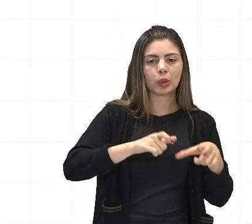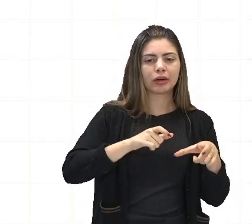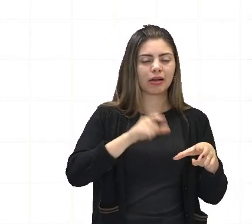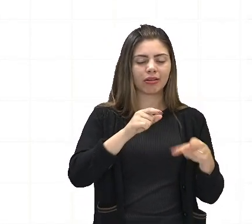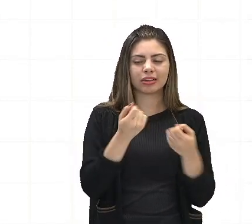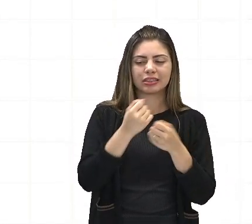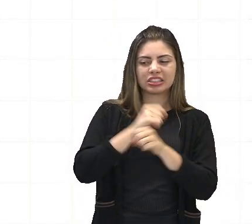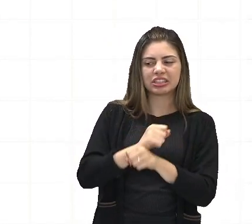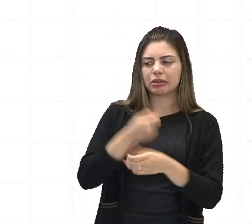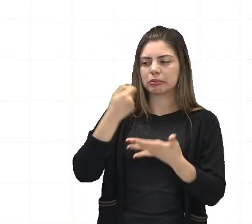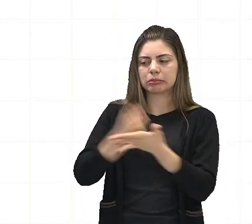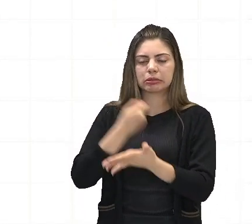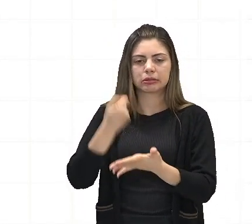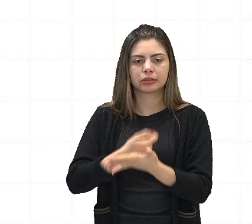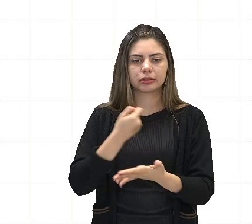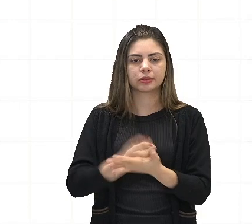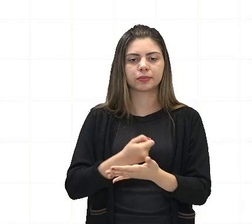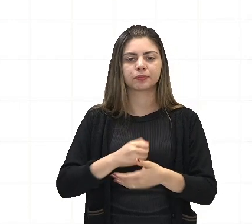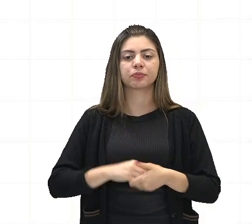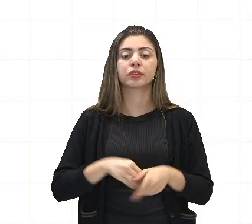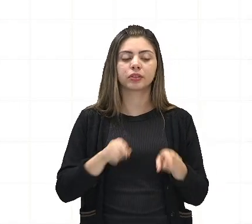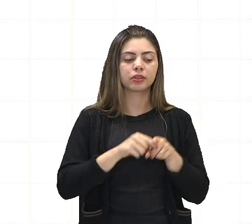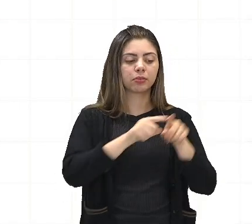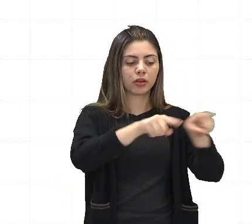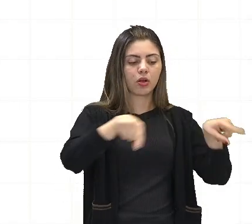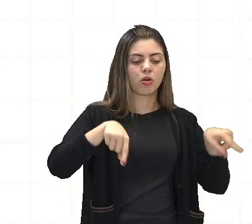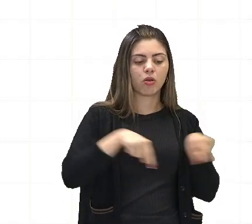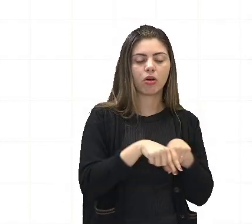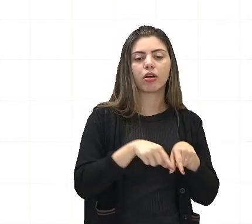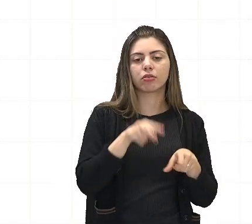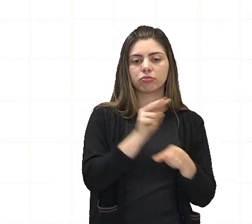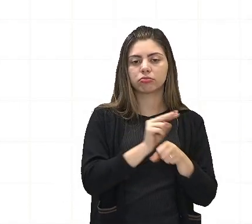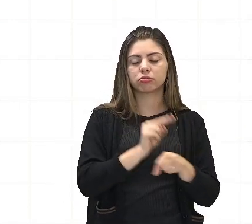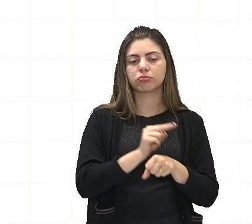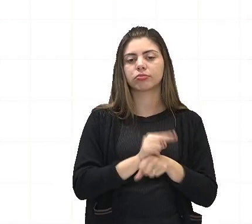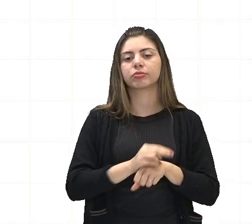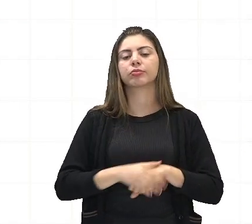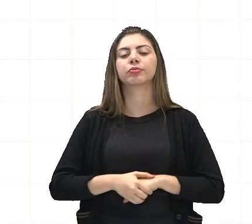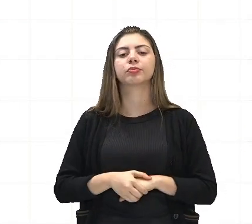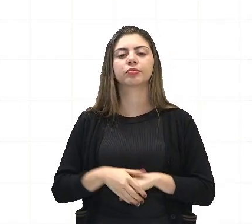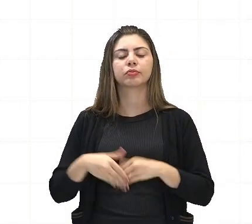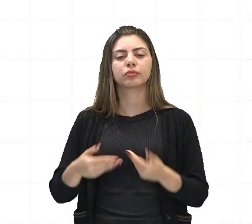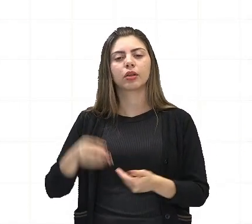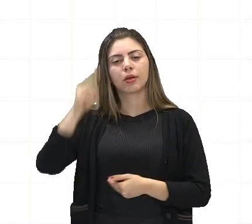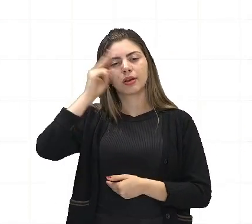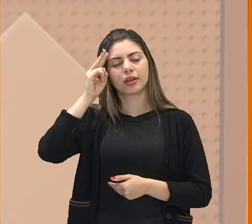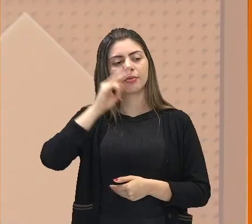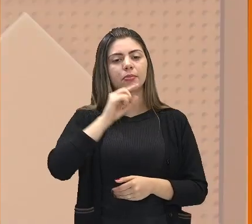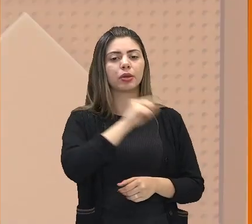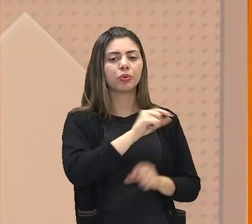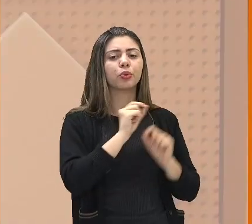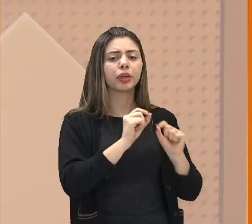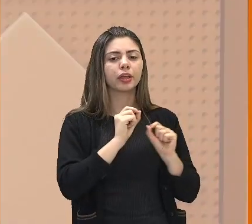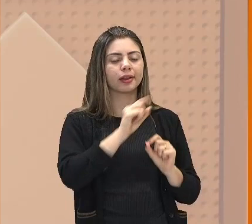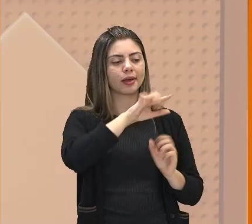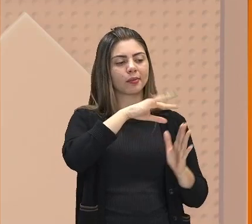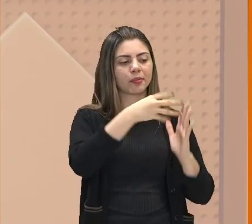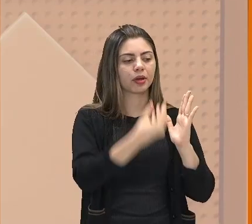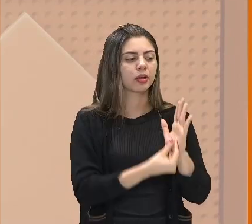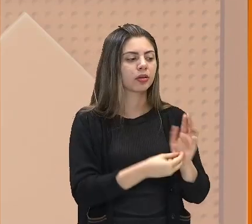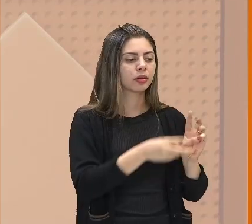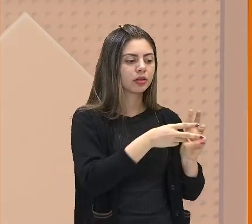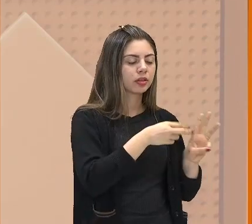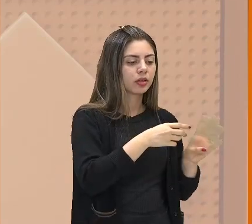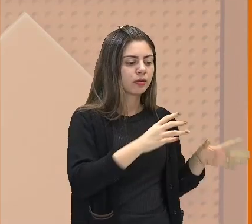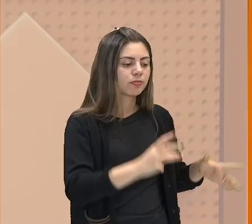território. É importante nós lembrarmos aqui que essa questão de aliança entre quilombolas e